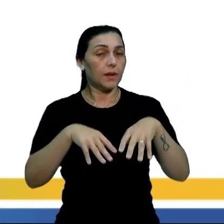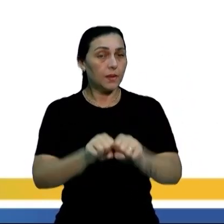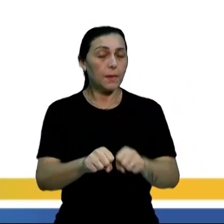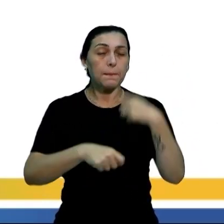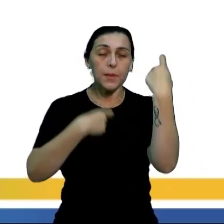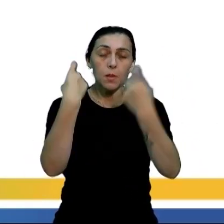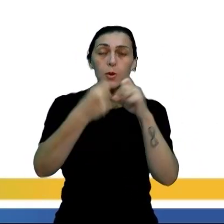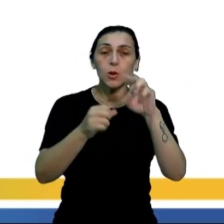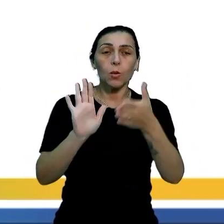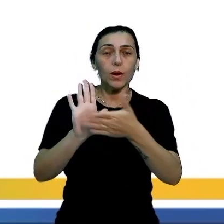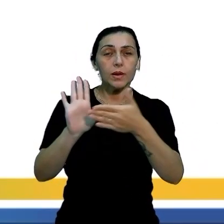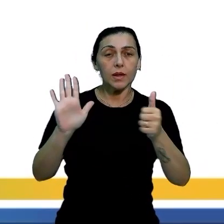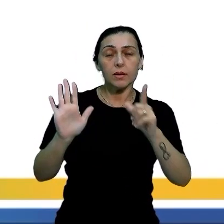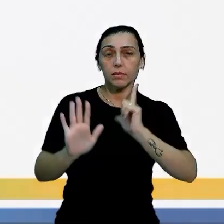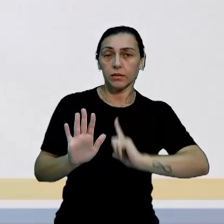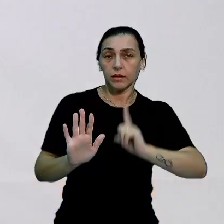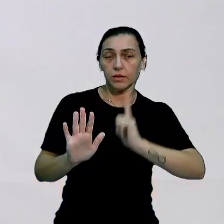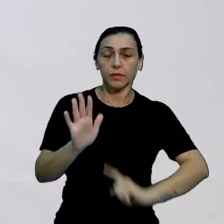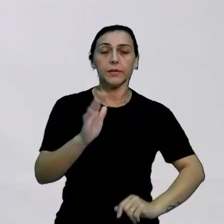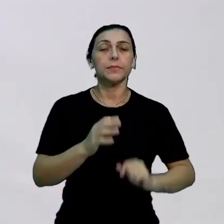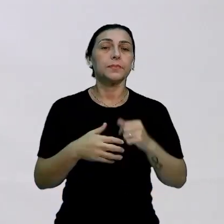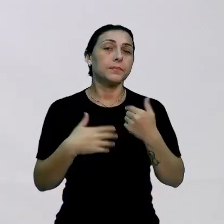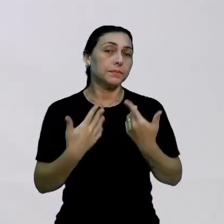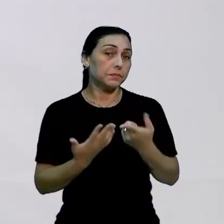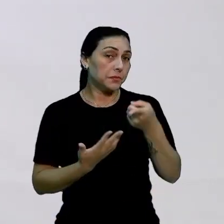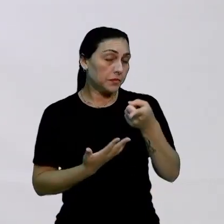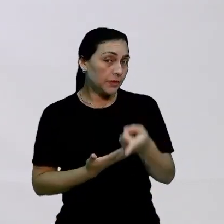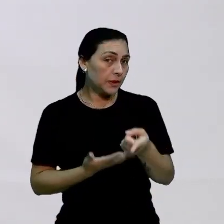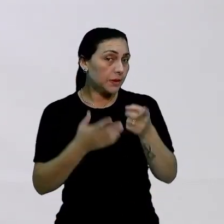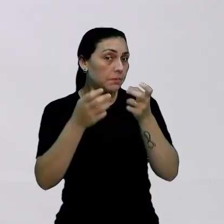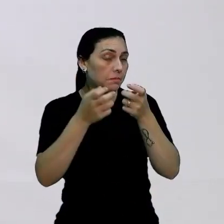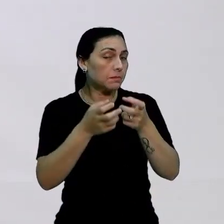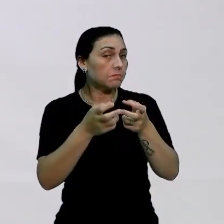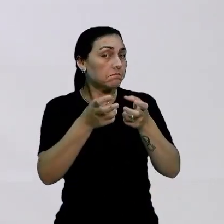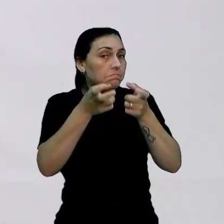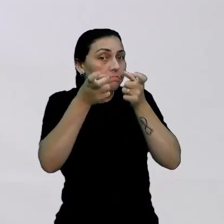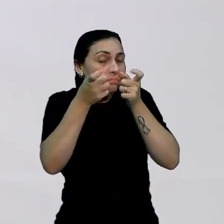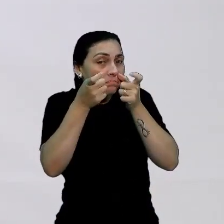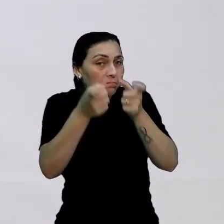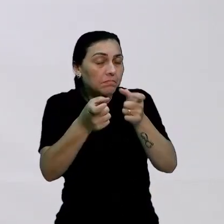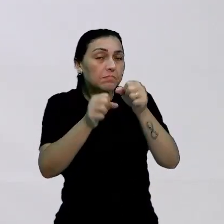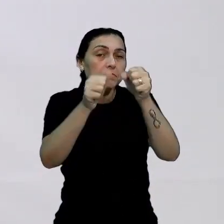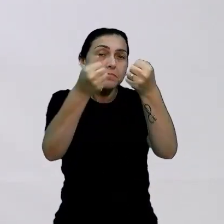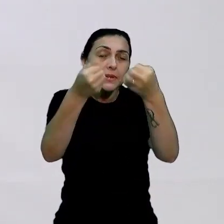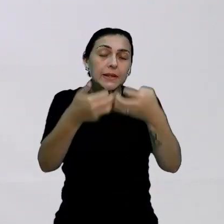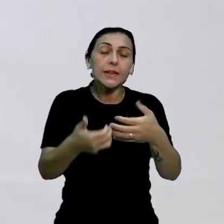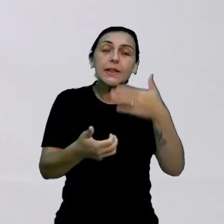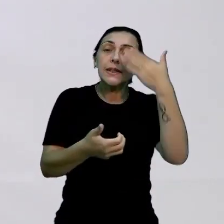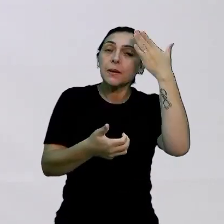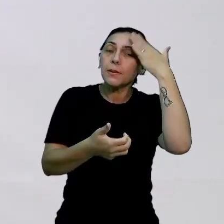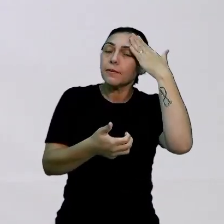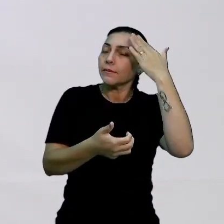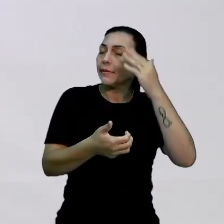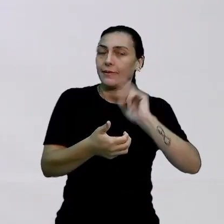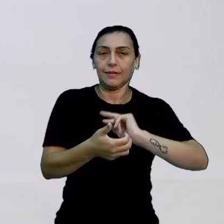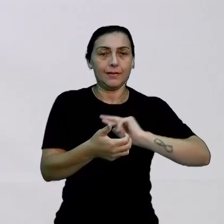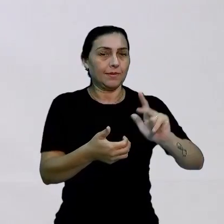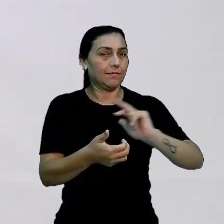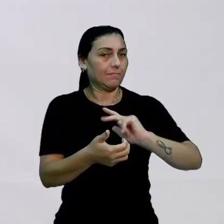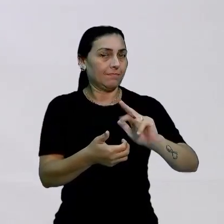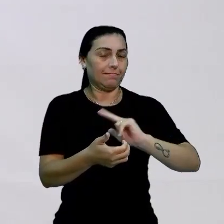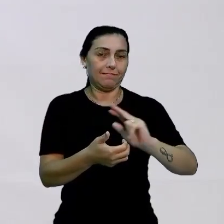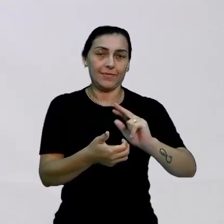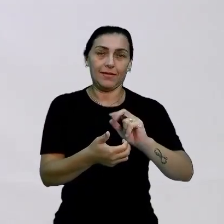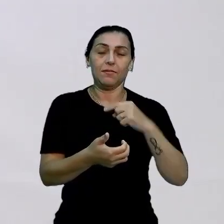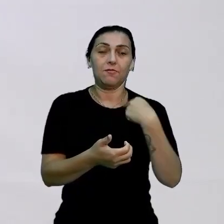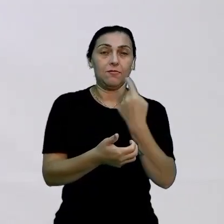apenas com a estética literária. Para você que presta atenção na explicação, saberá logo de cara que não tem nada a ver, né? Porque quando a